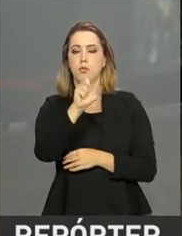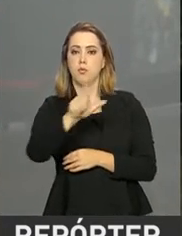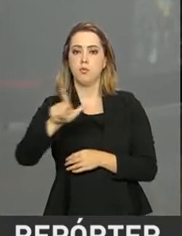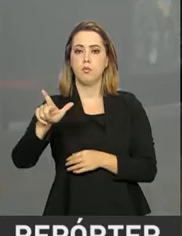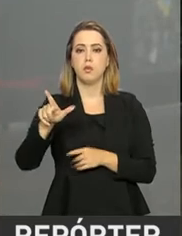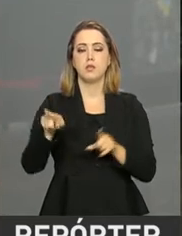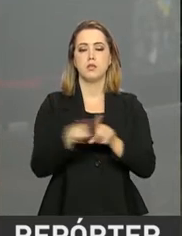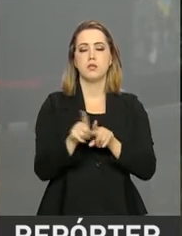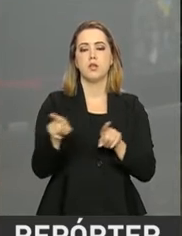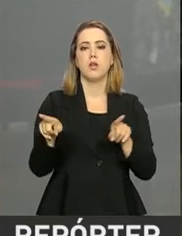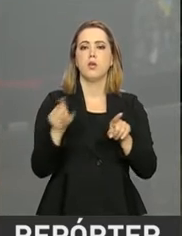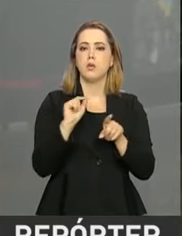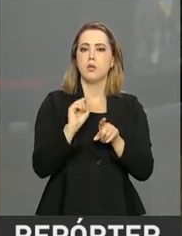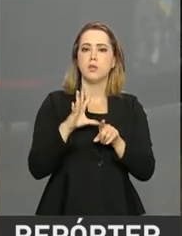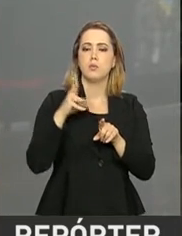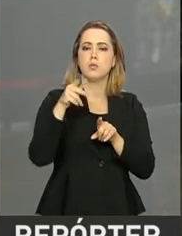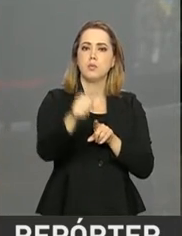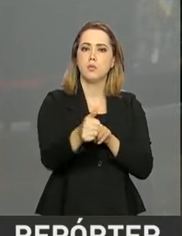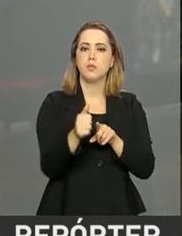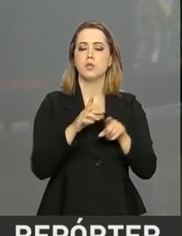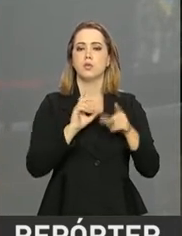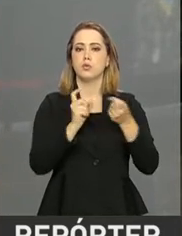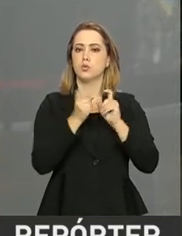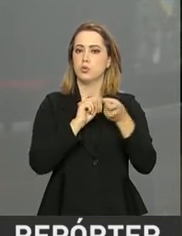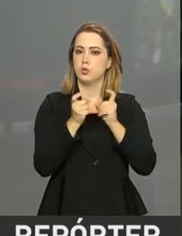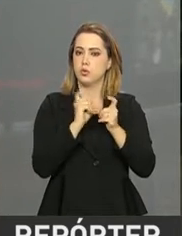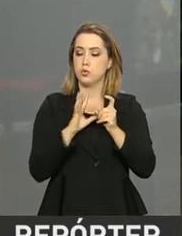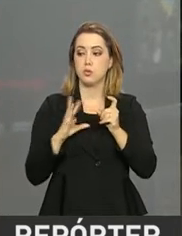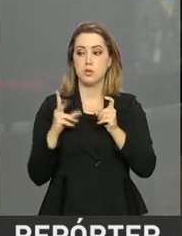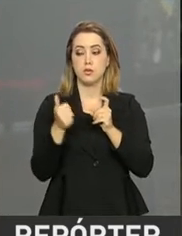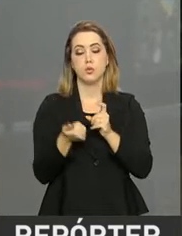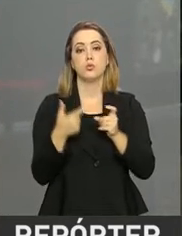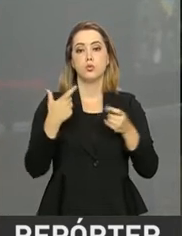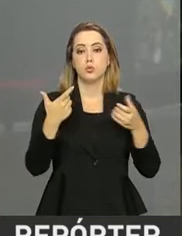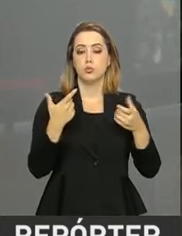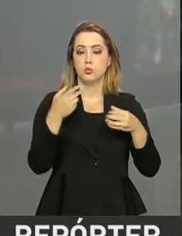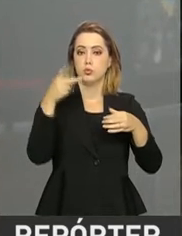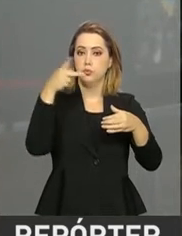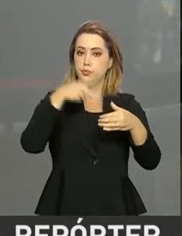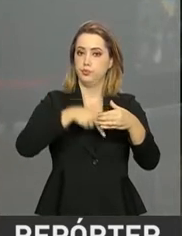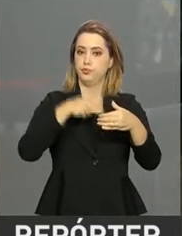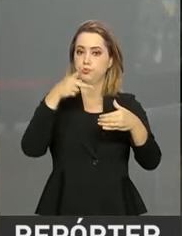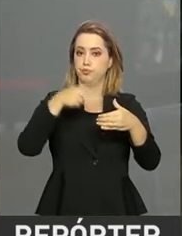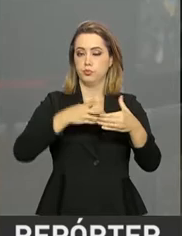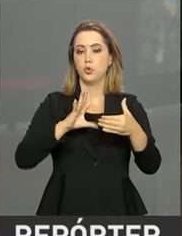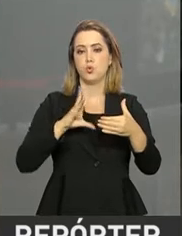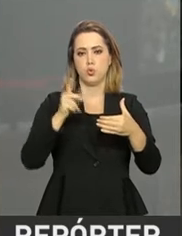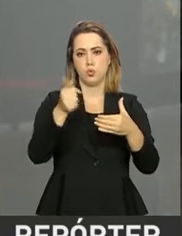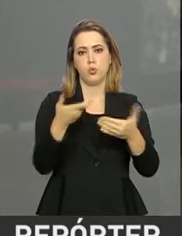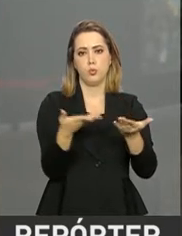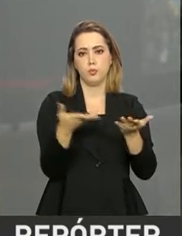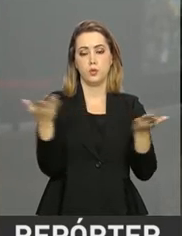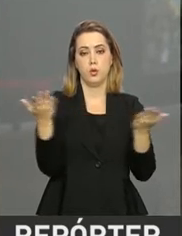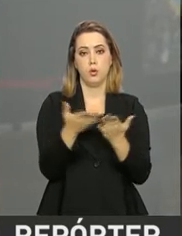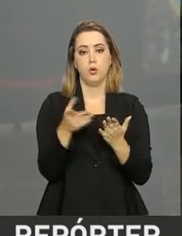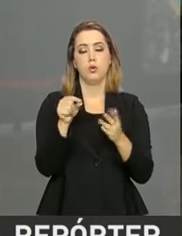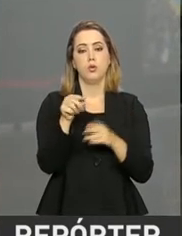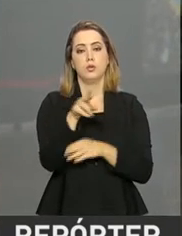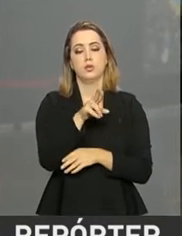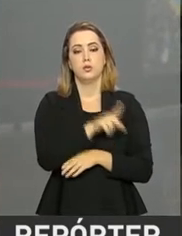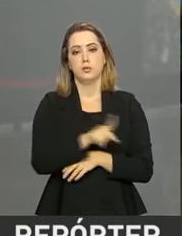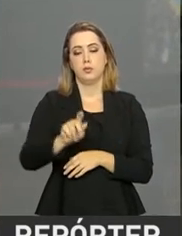será a operadora de todos os consórcios hoje em um evento sobre óleo petróleo e gás no rio de janeiro o presidente